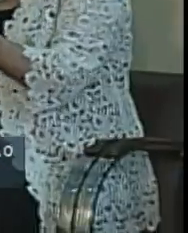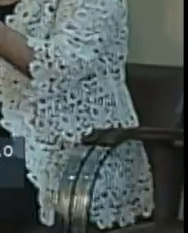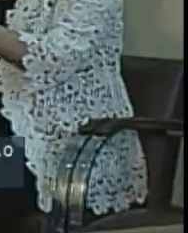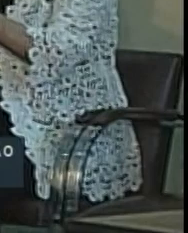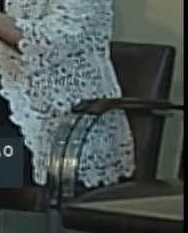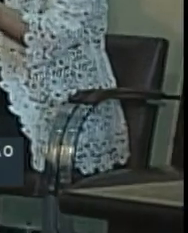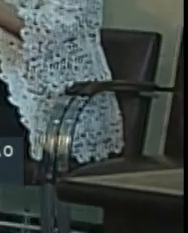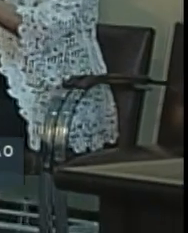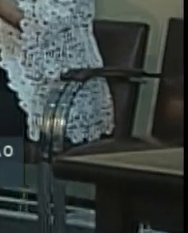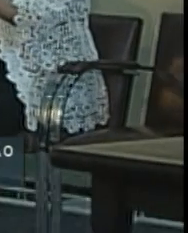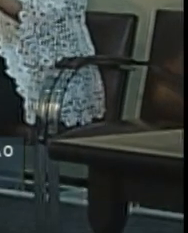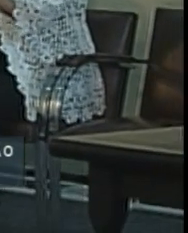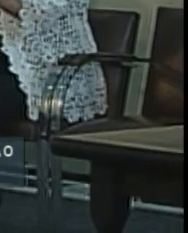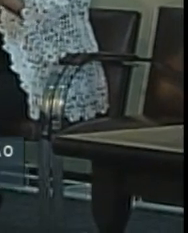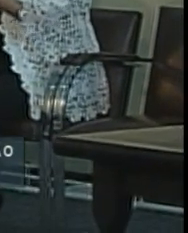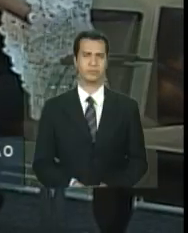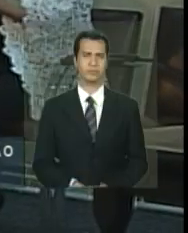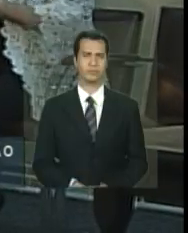Quero aqui